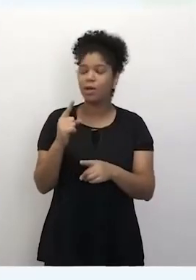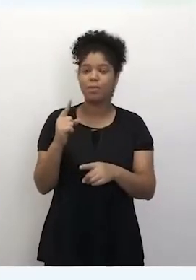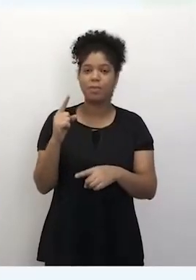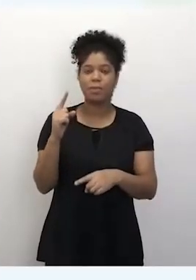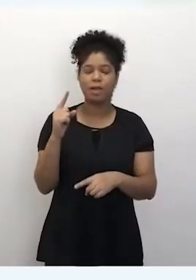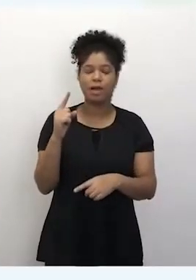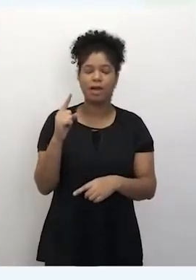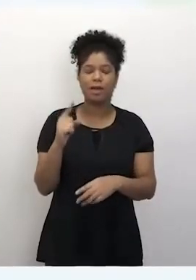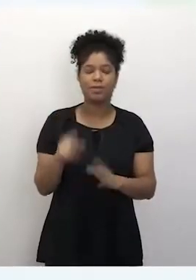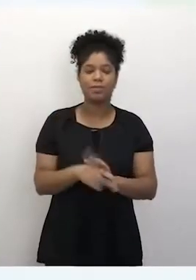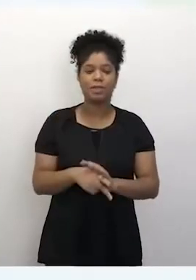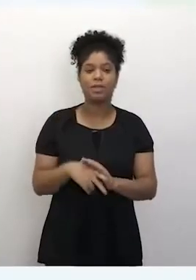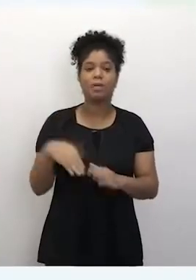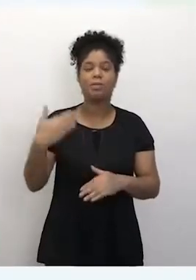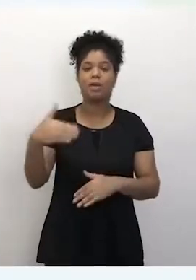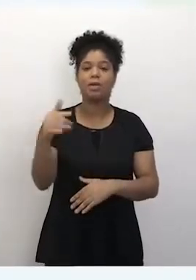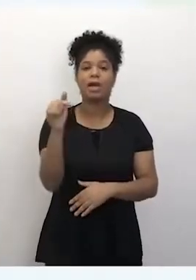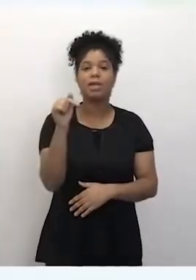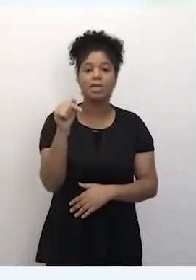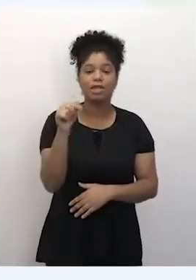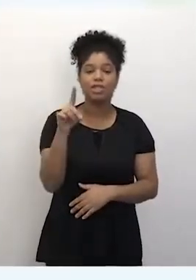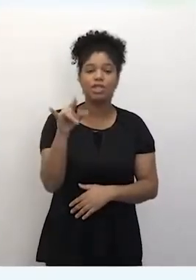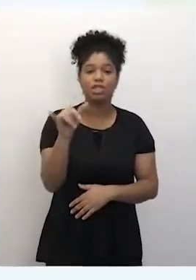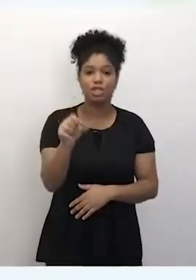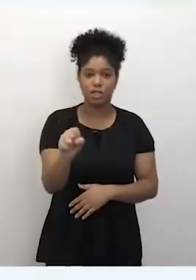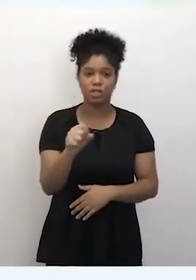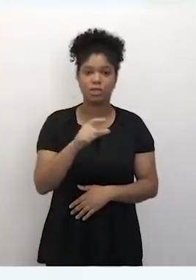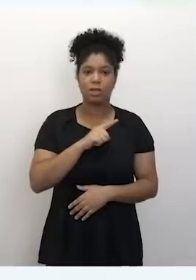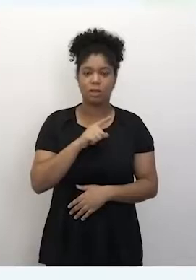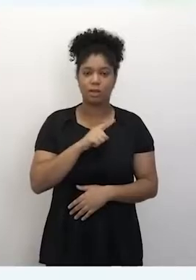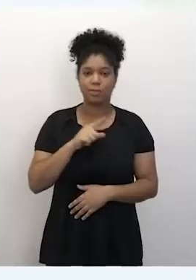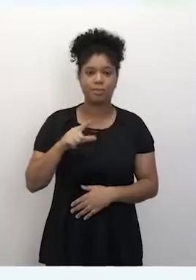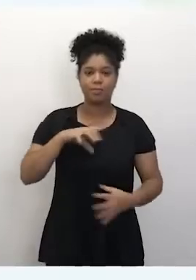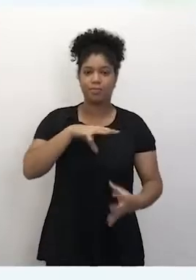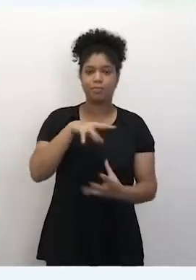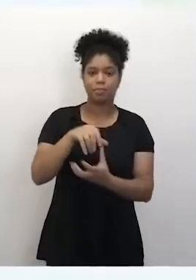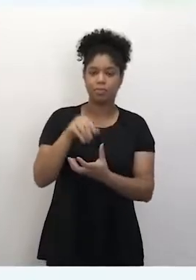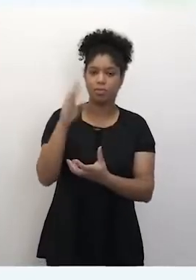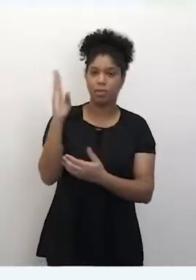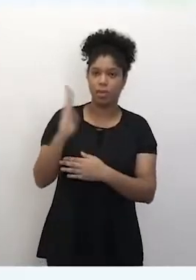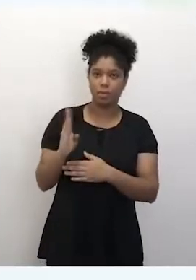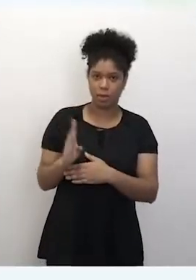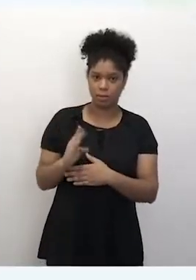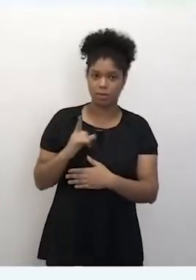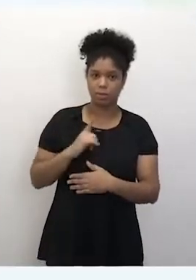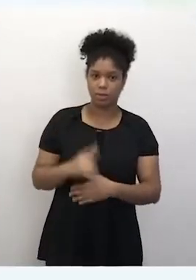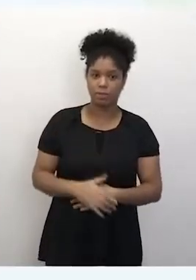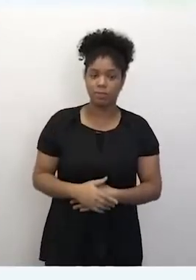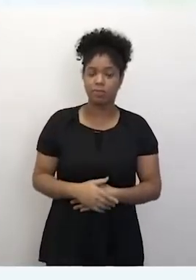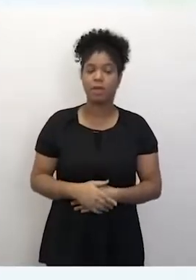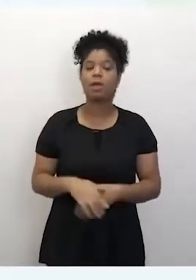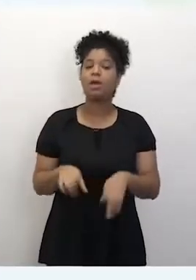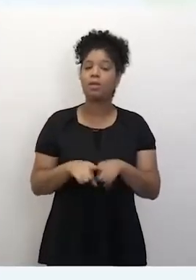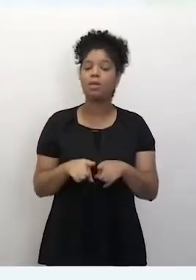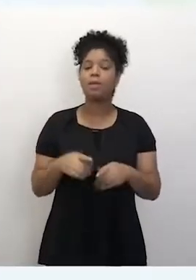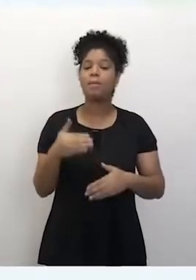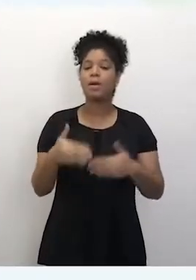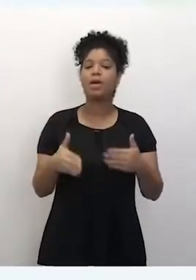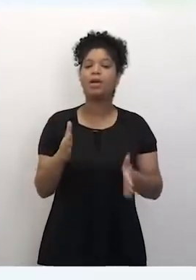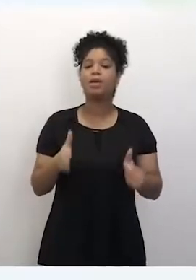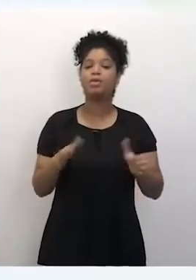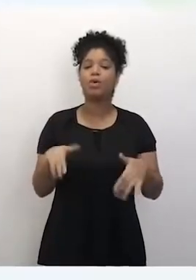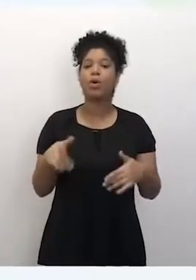7 dias para todo o território brasileiro. Além disso, uma previsão estendida para até 15 dias